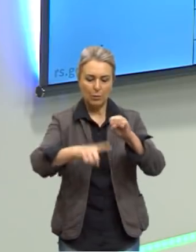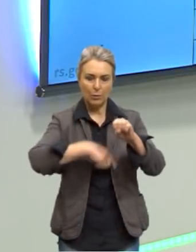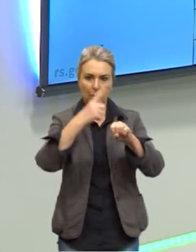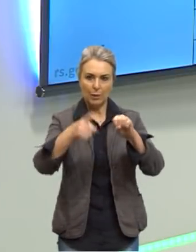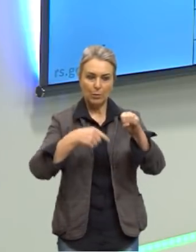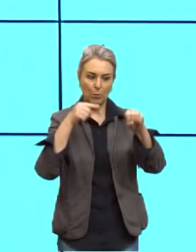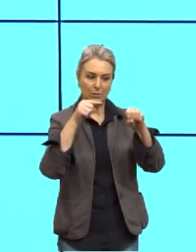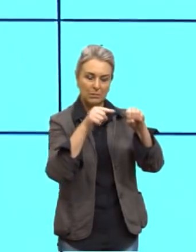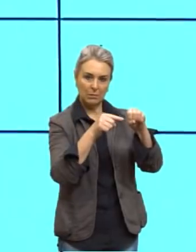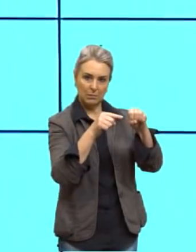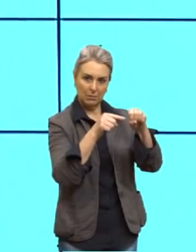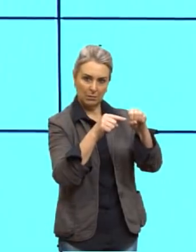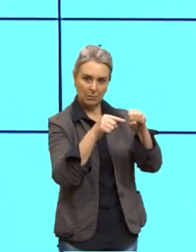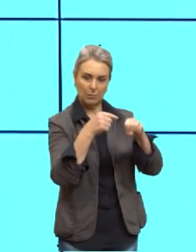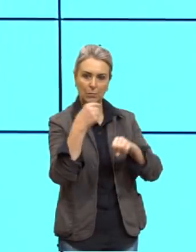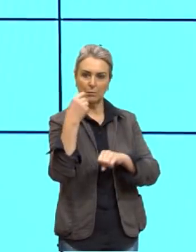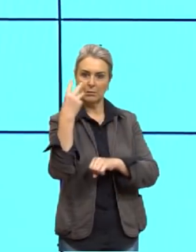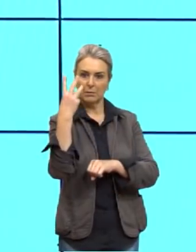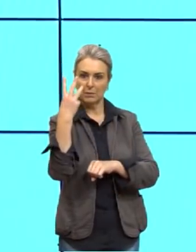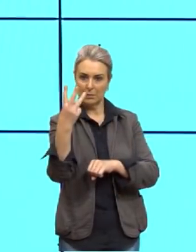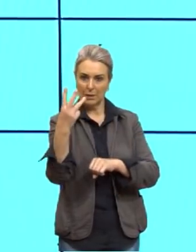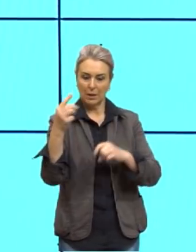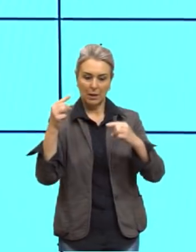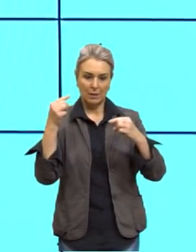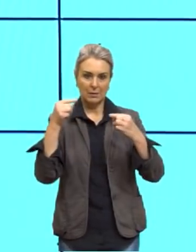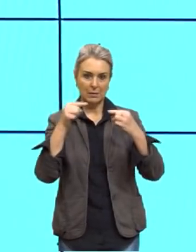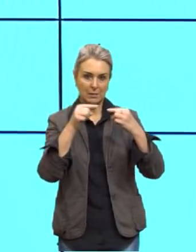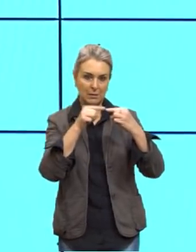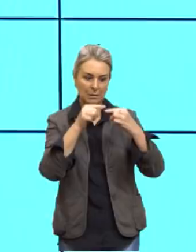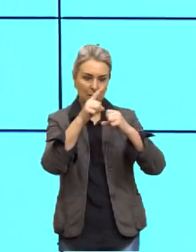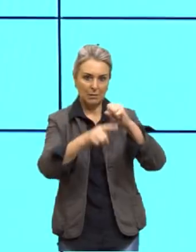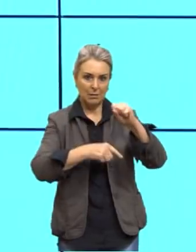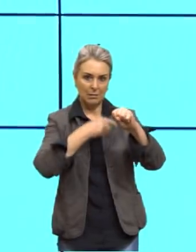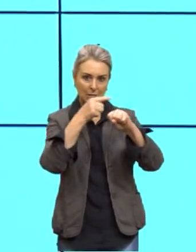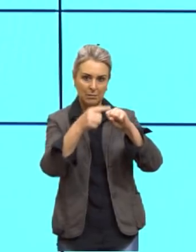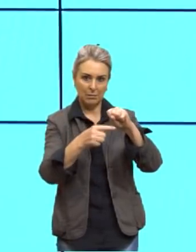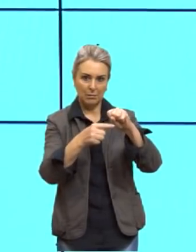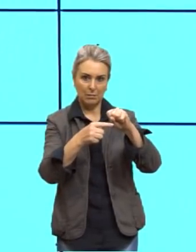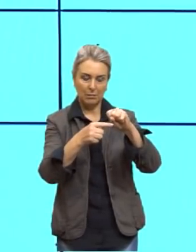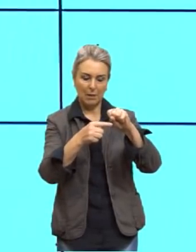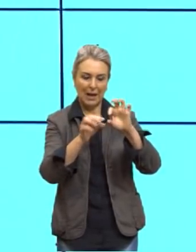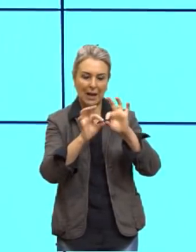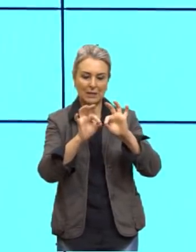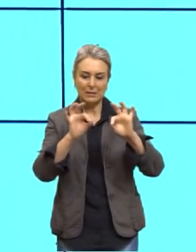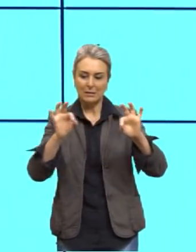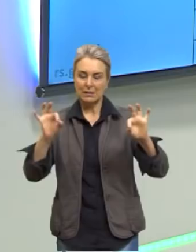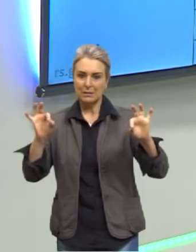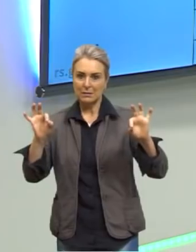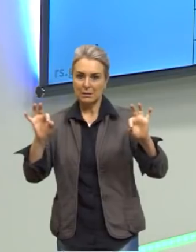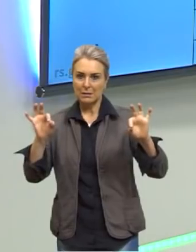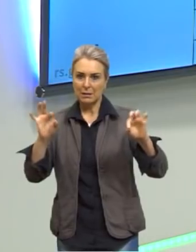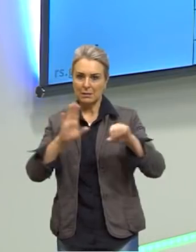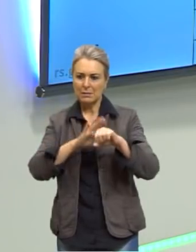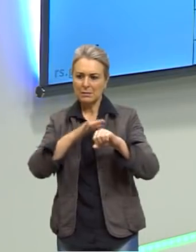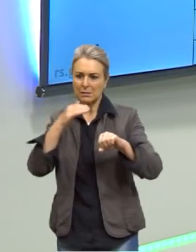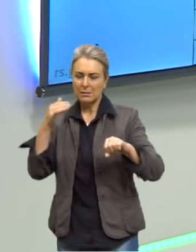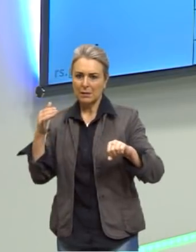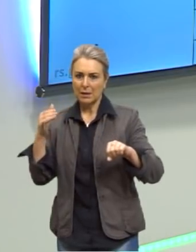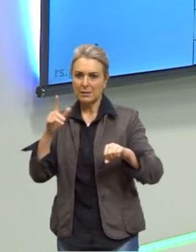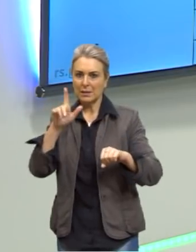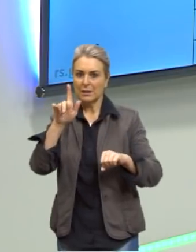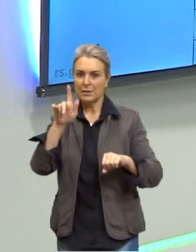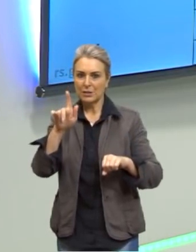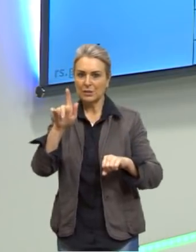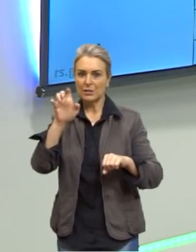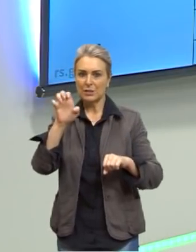3 os átomos ligantes qual é a maior distância que eu tenho é a trigona